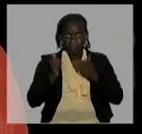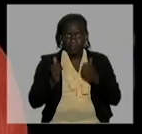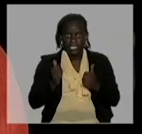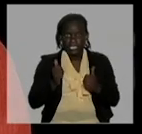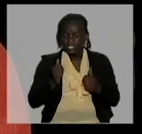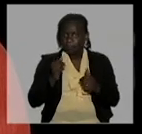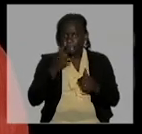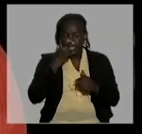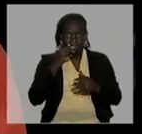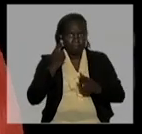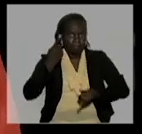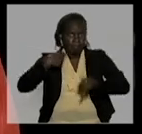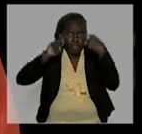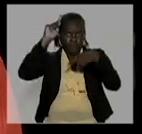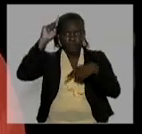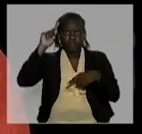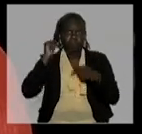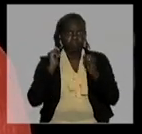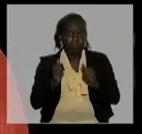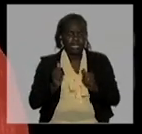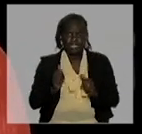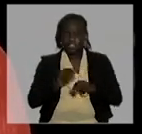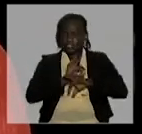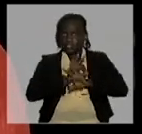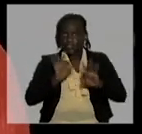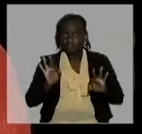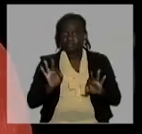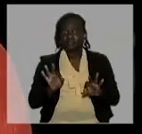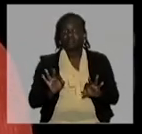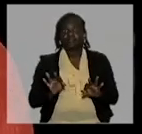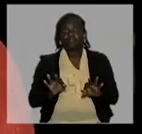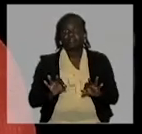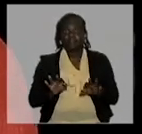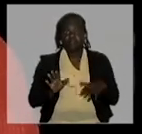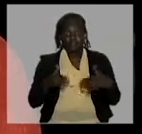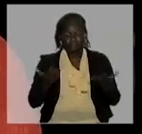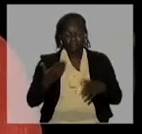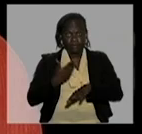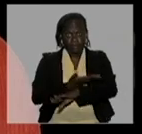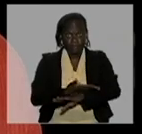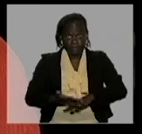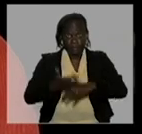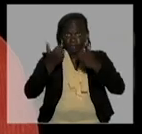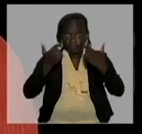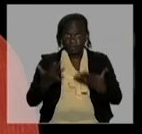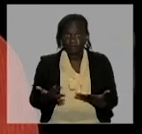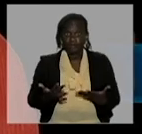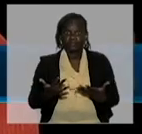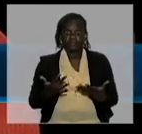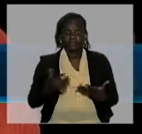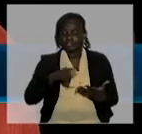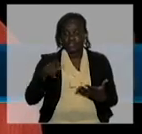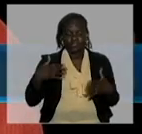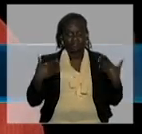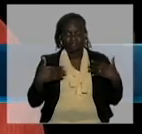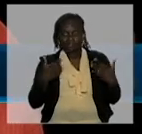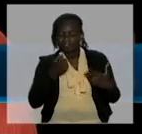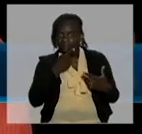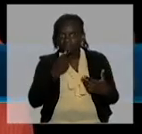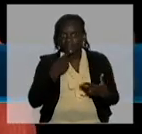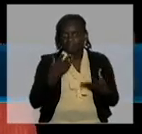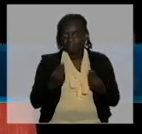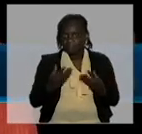artista, foi um salto, foi um salto mágico, assim, né? Eu costumo dizer que a gente se